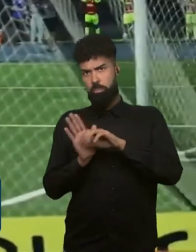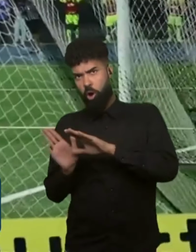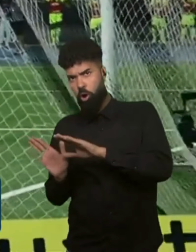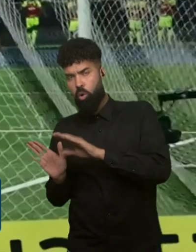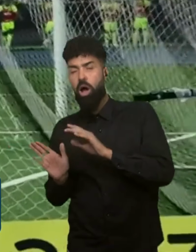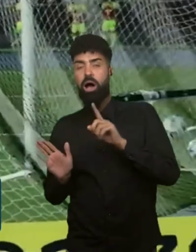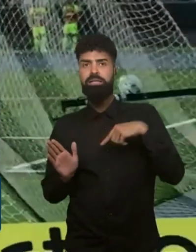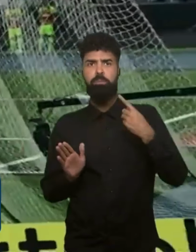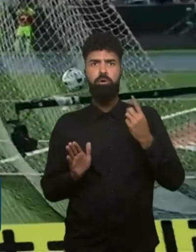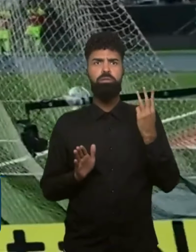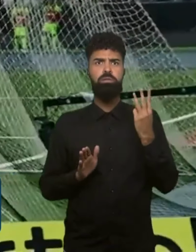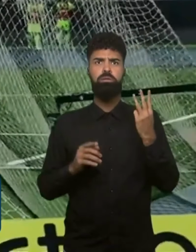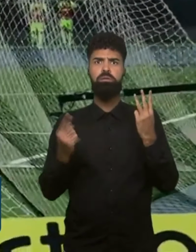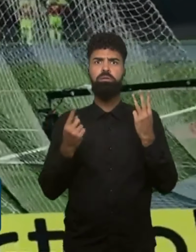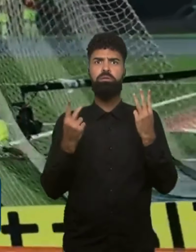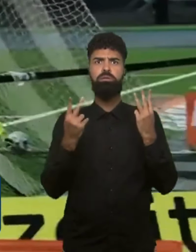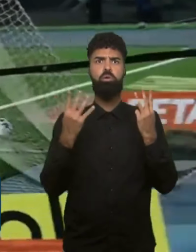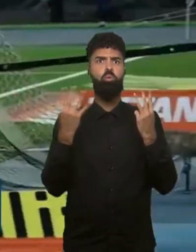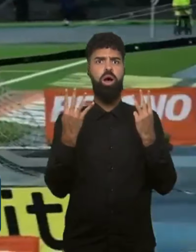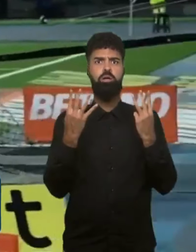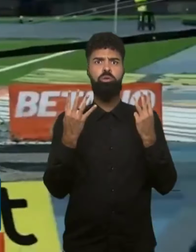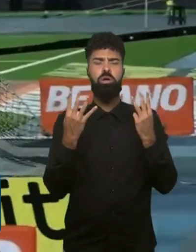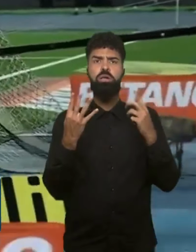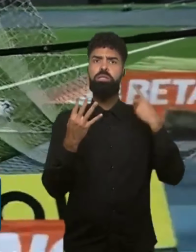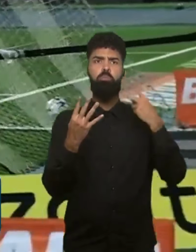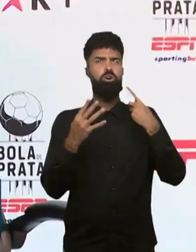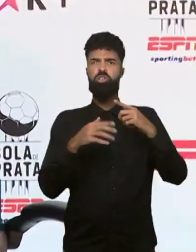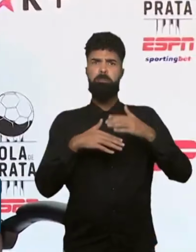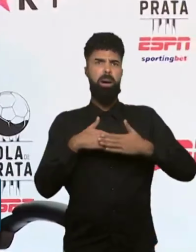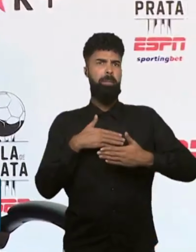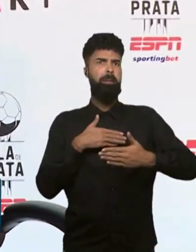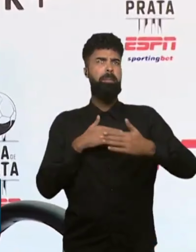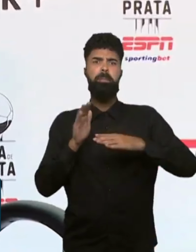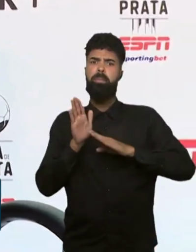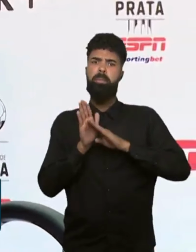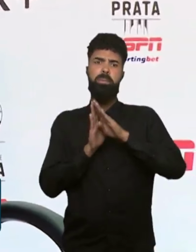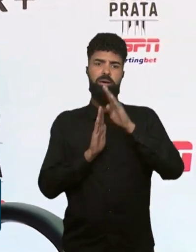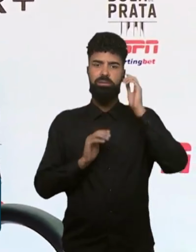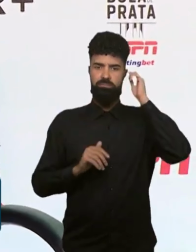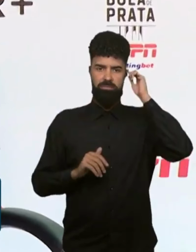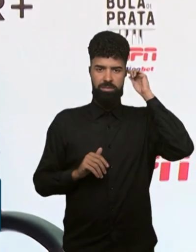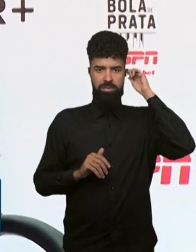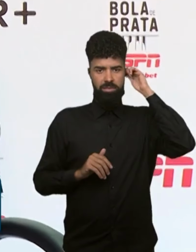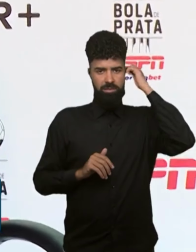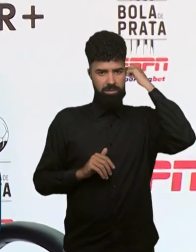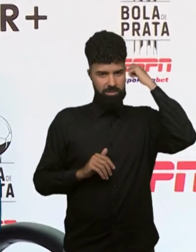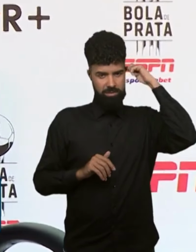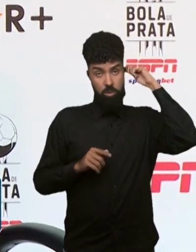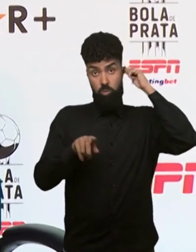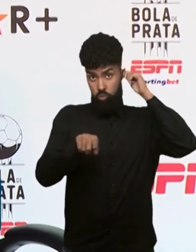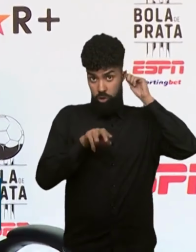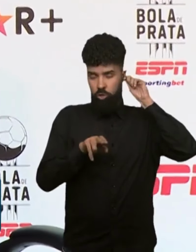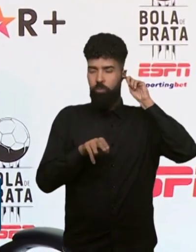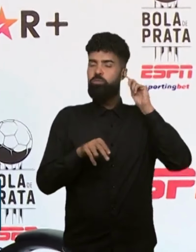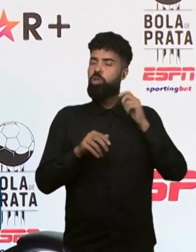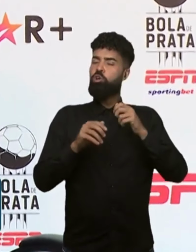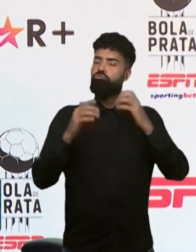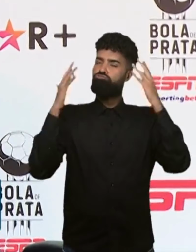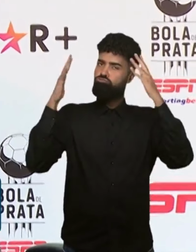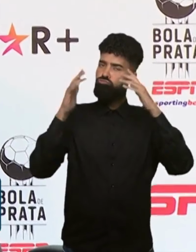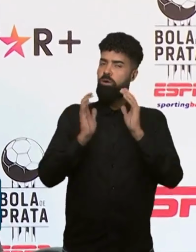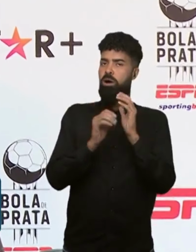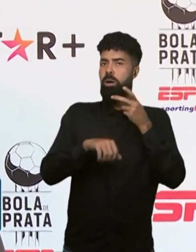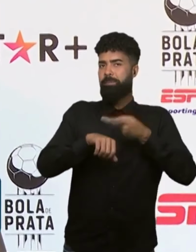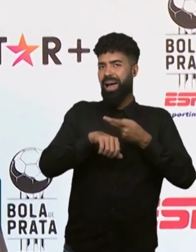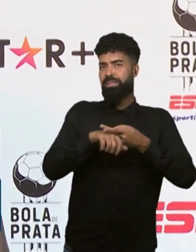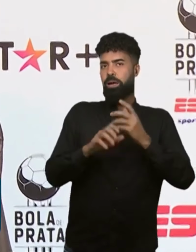para 4-3 e arrancou rumo ao título. Então nada mais justo do que o goleiro Everton receber a bola de prata